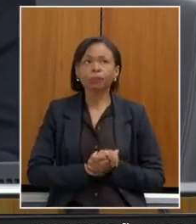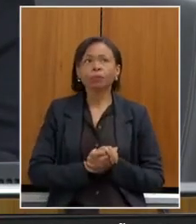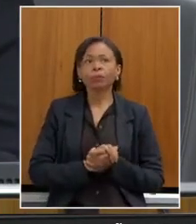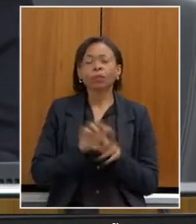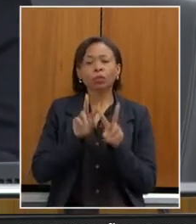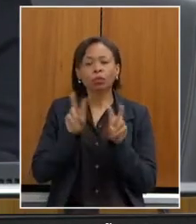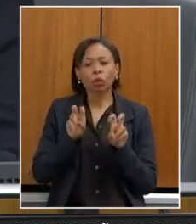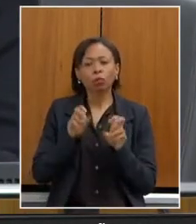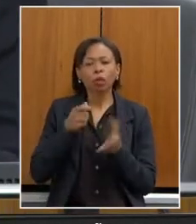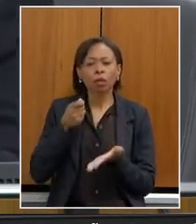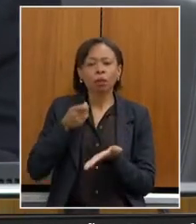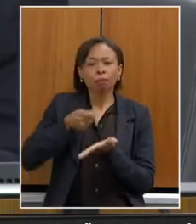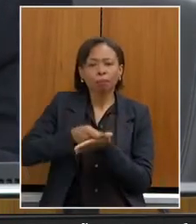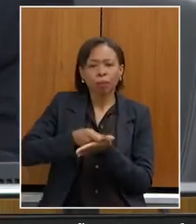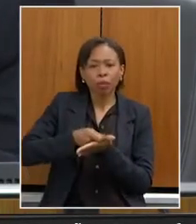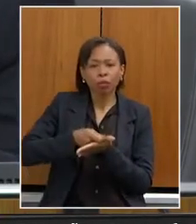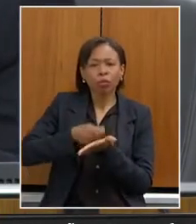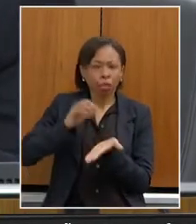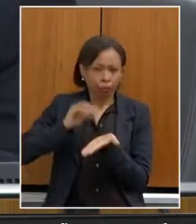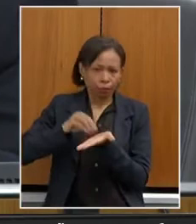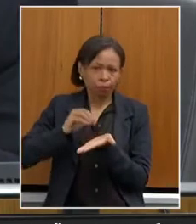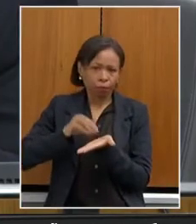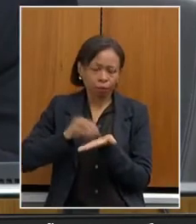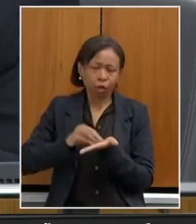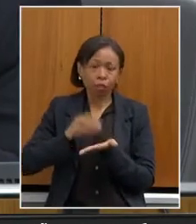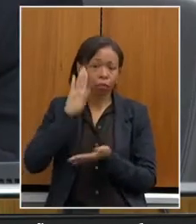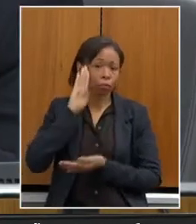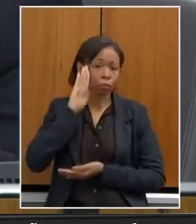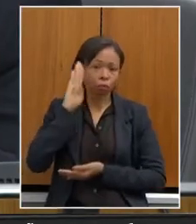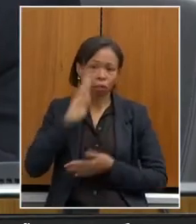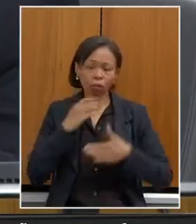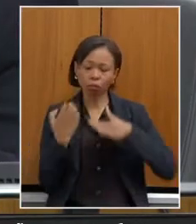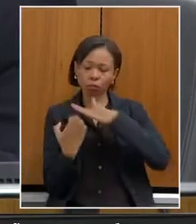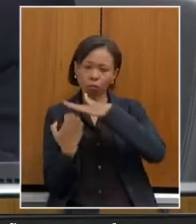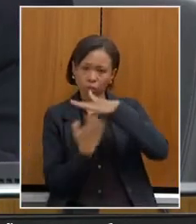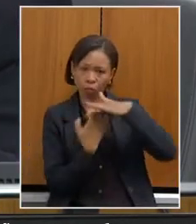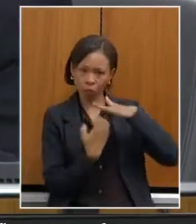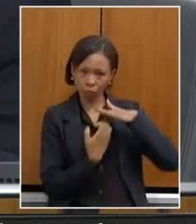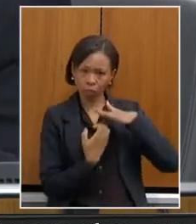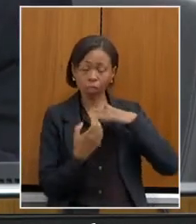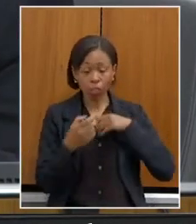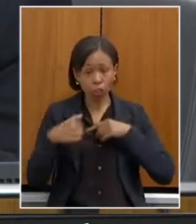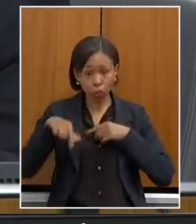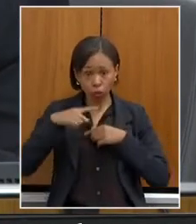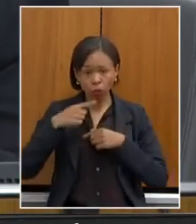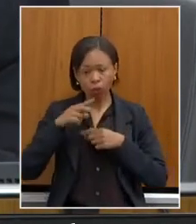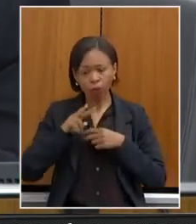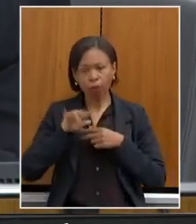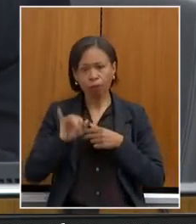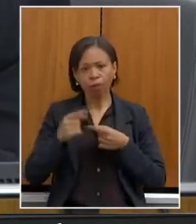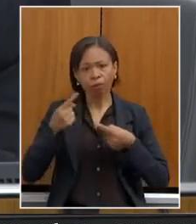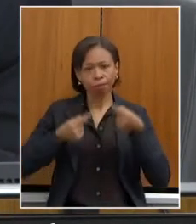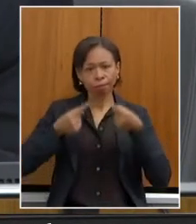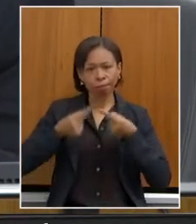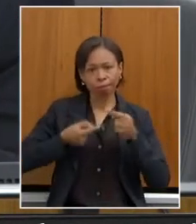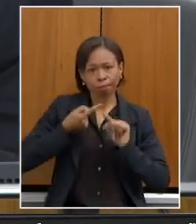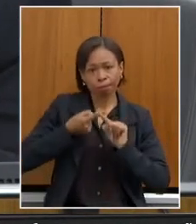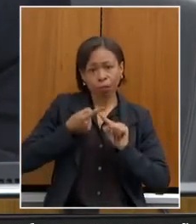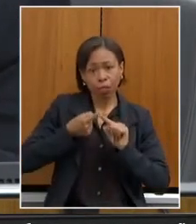restos a pagar especialmente dos prestadores isso será discutido porque entendemos que o prestador diferente